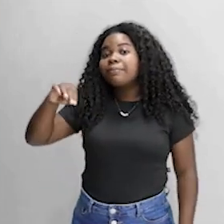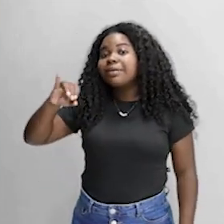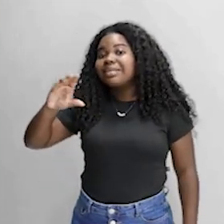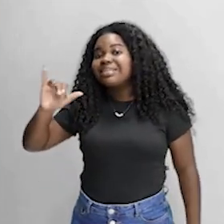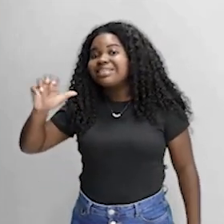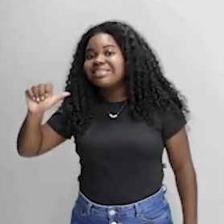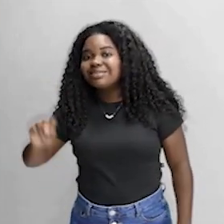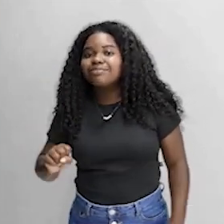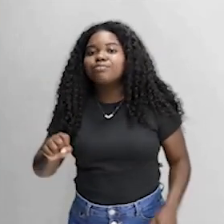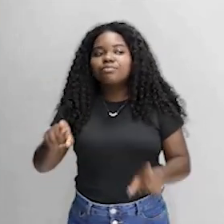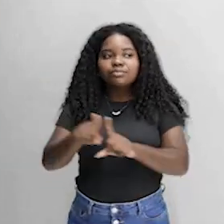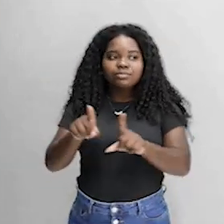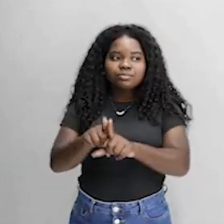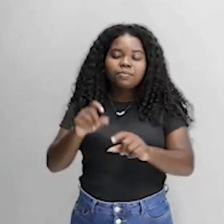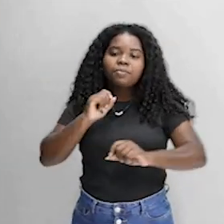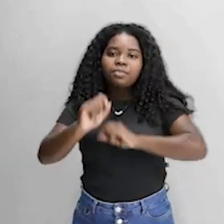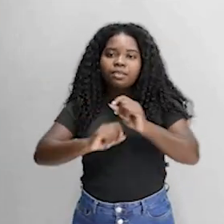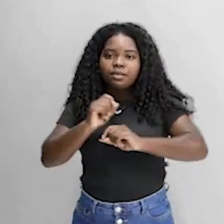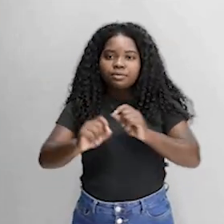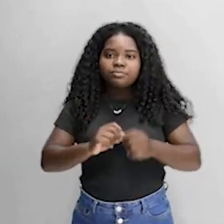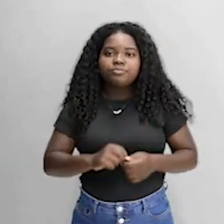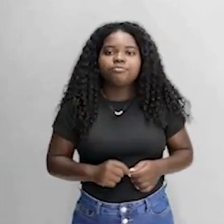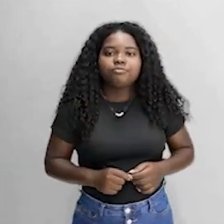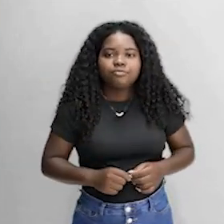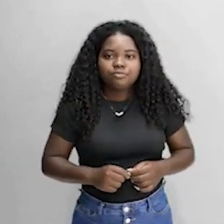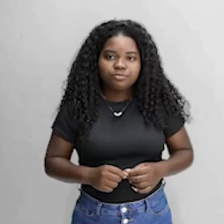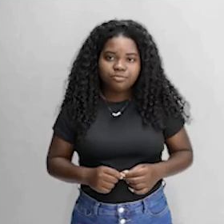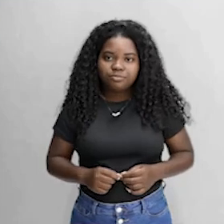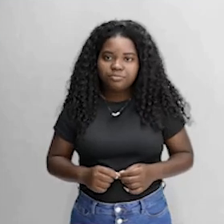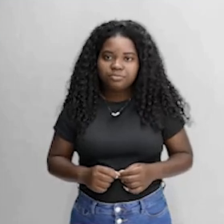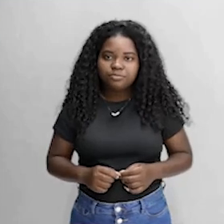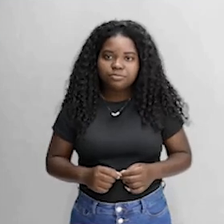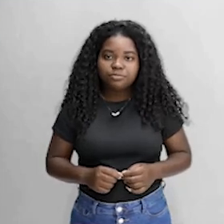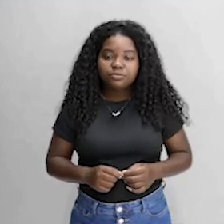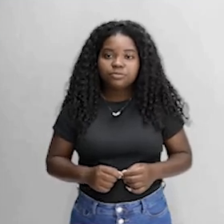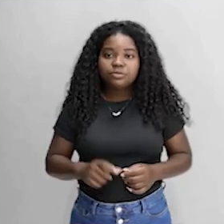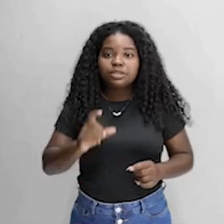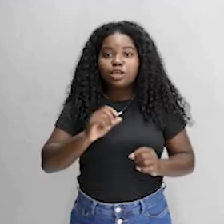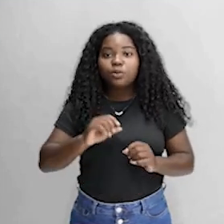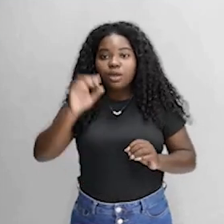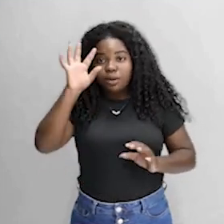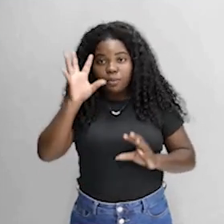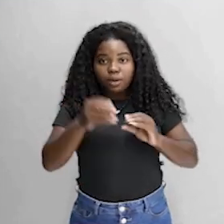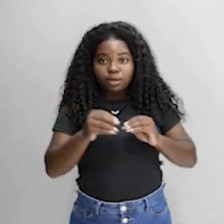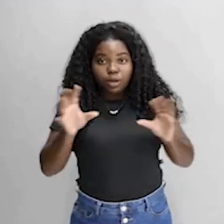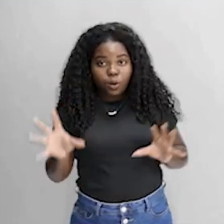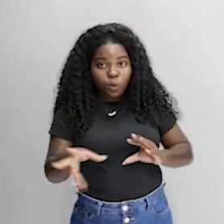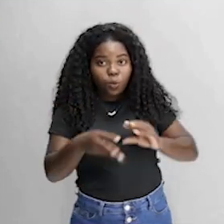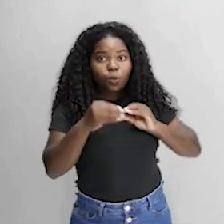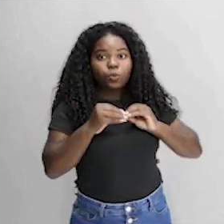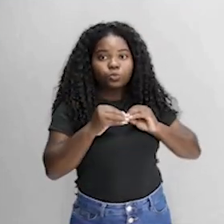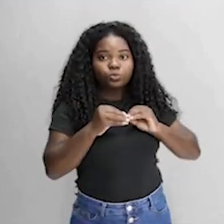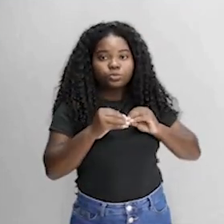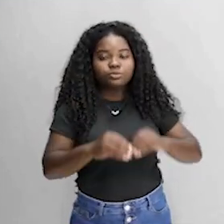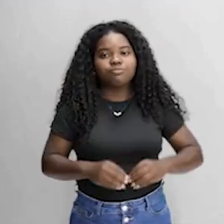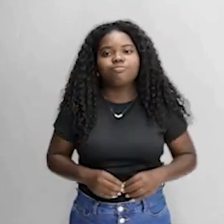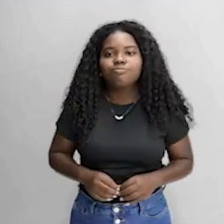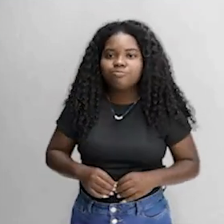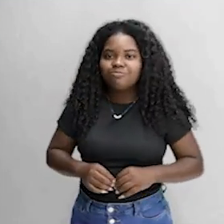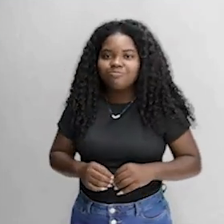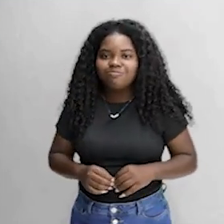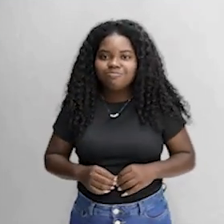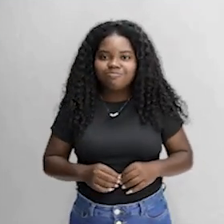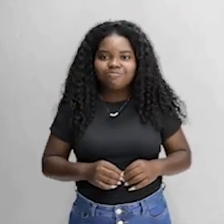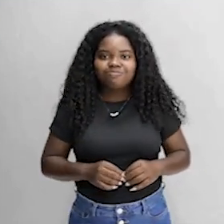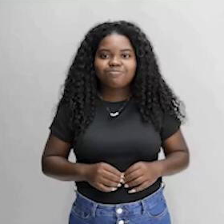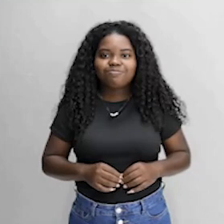proposições, certo? E estas premissas vão me levar a uma conclusão, necessariamente. Então, olha